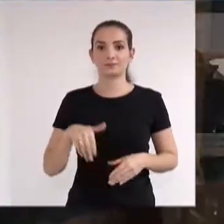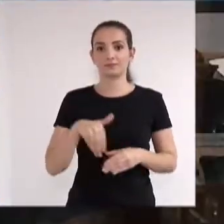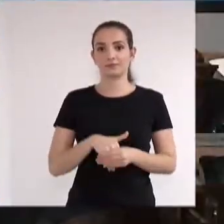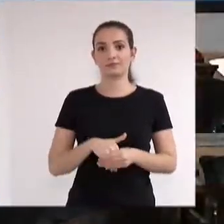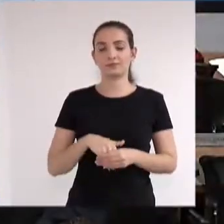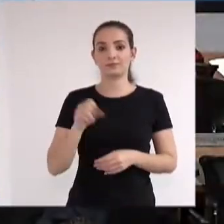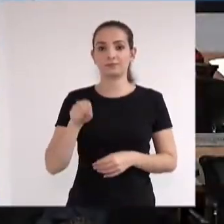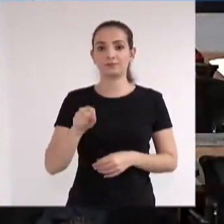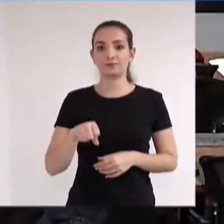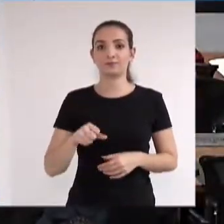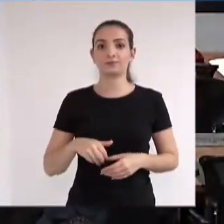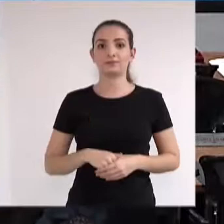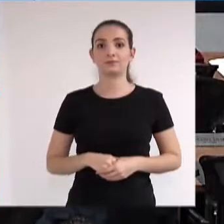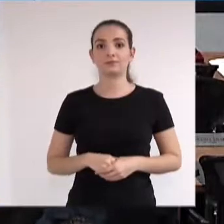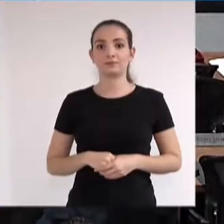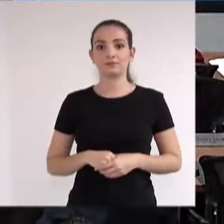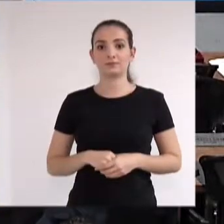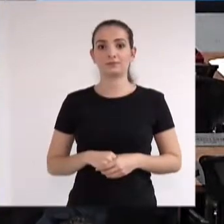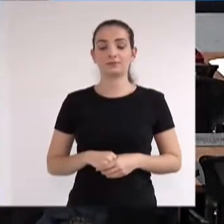Deputado Paulo Correia, vota sim.